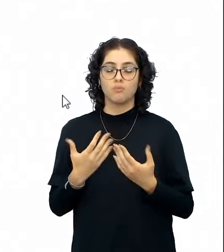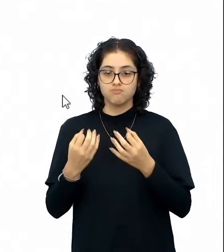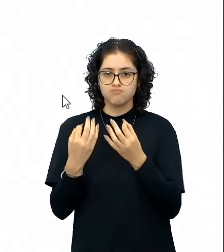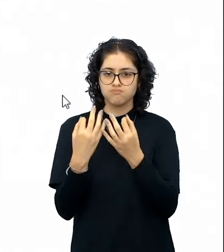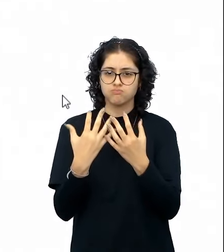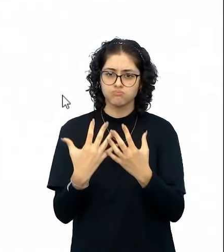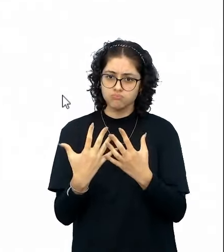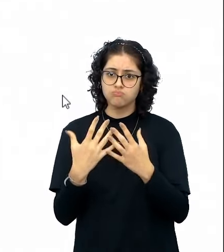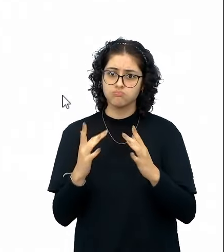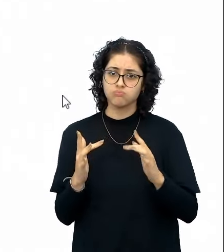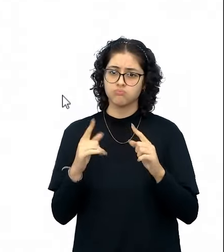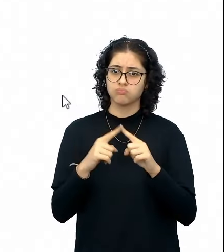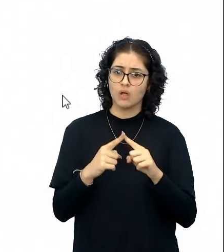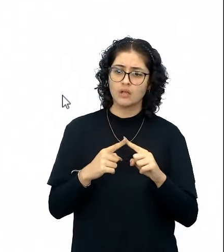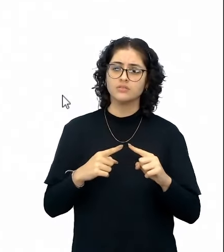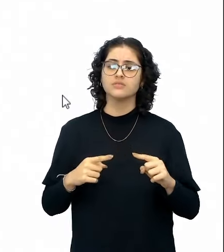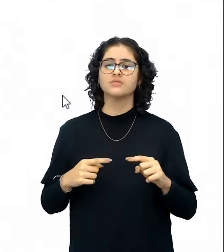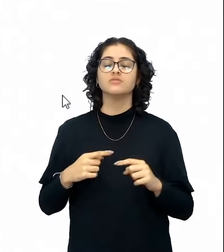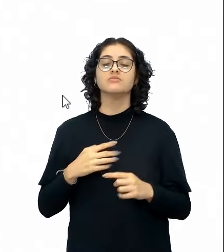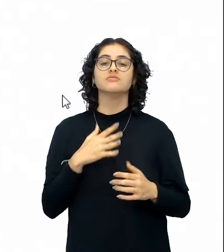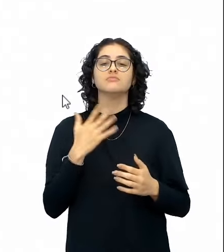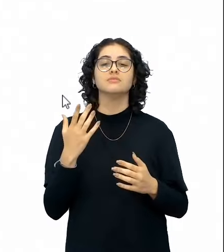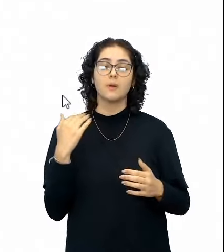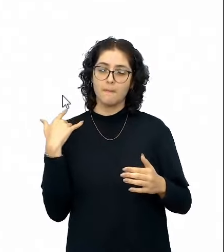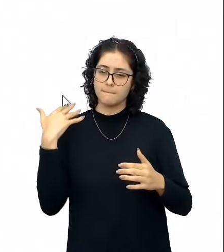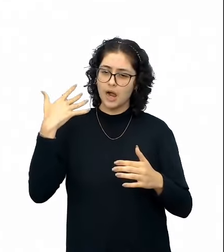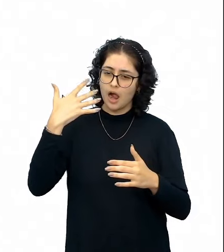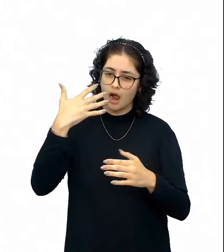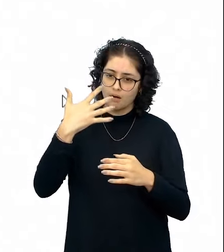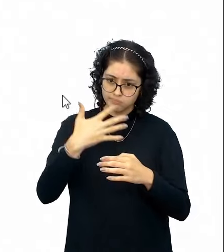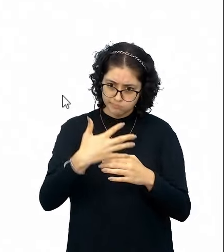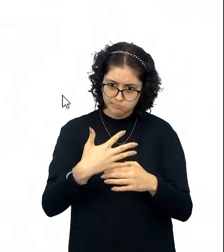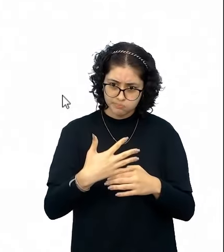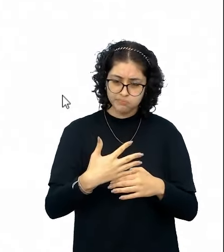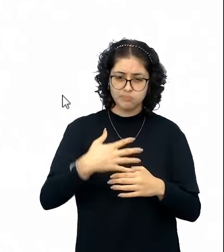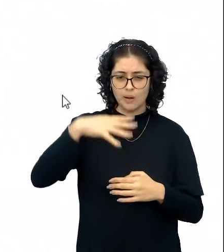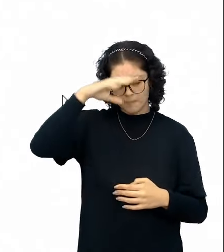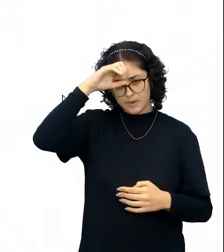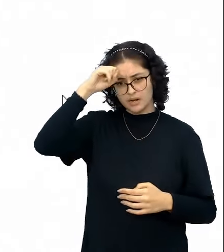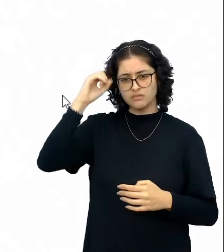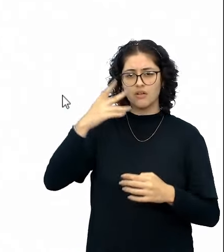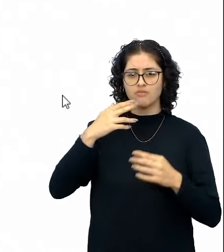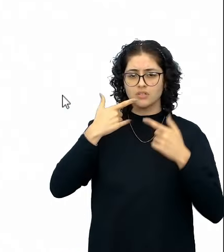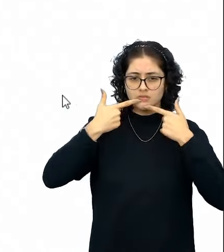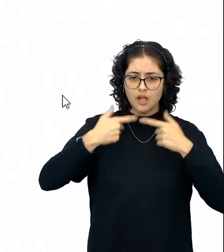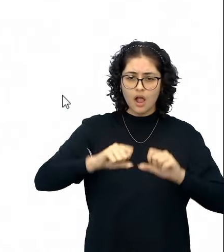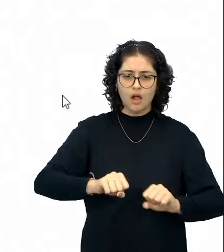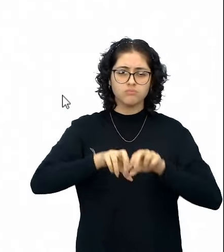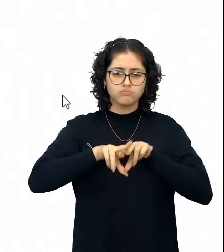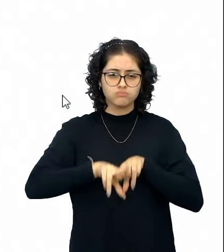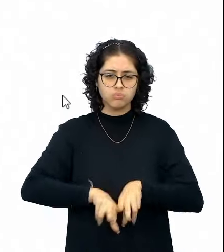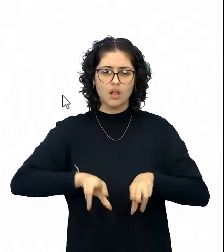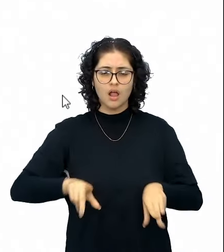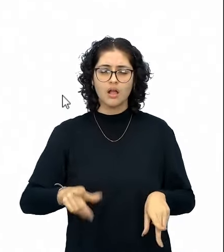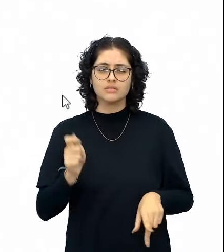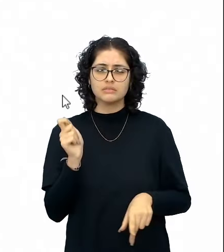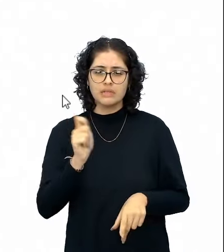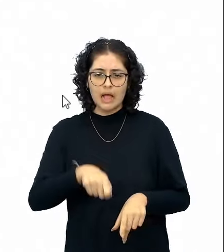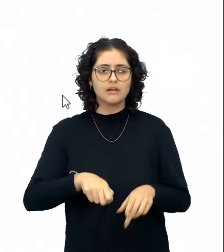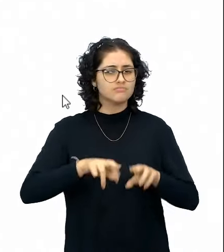exercício 1 é, ao longo dessa sequência de atividades, você aprendeu que as figuras de linguagem podem estar presentes em diversos